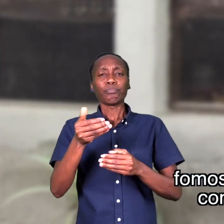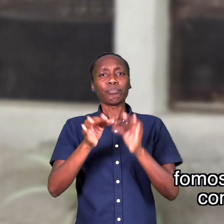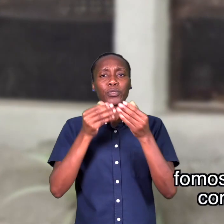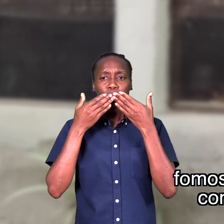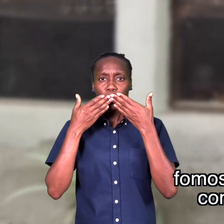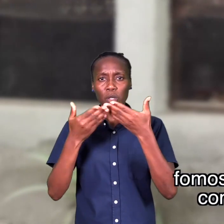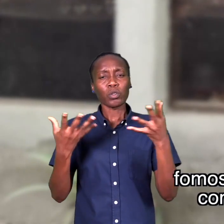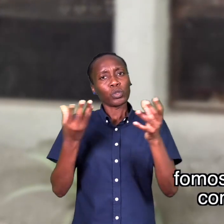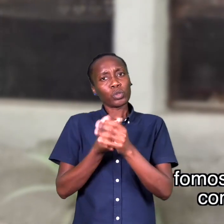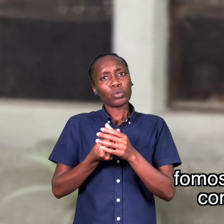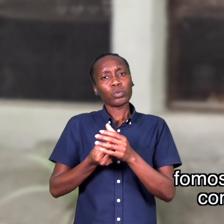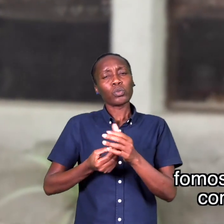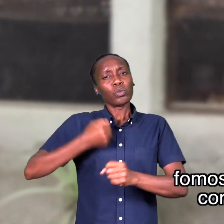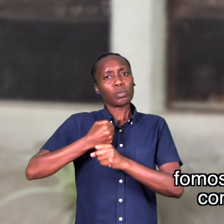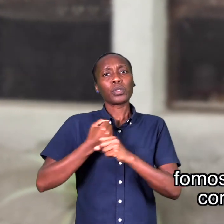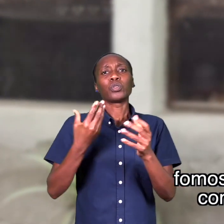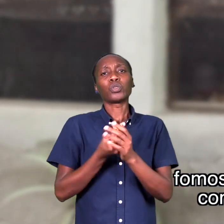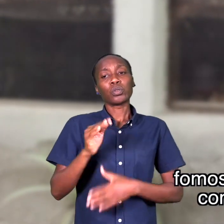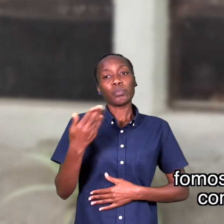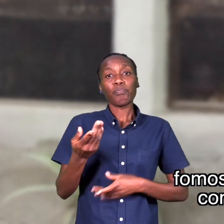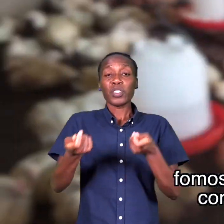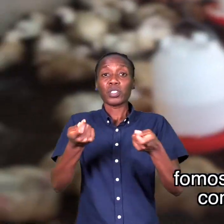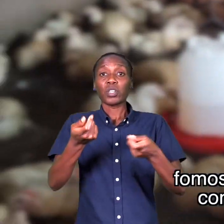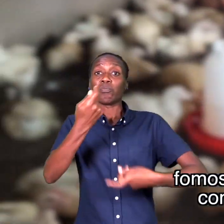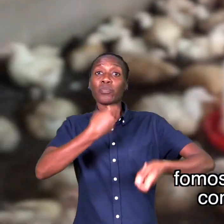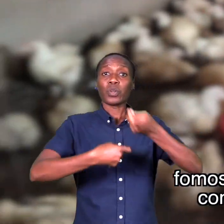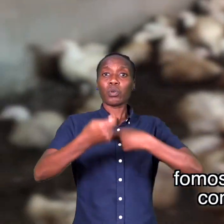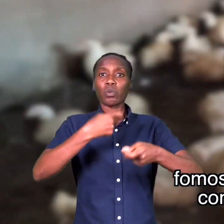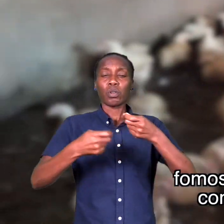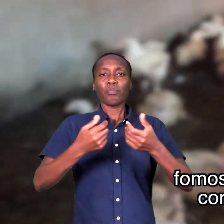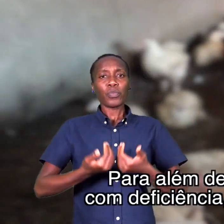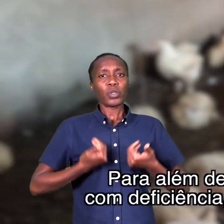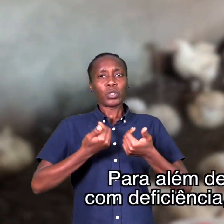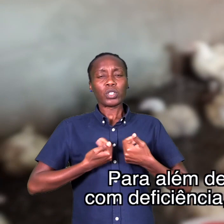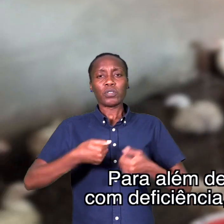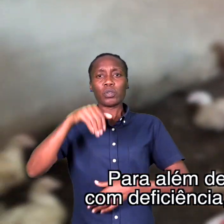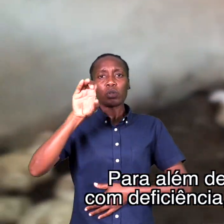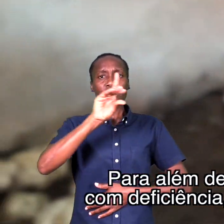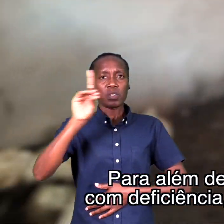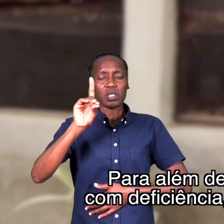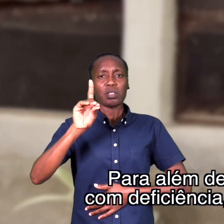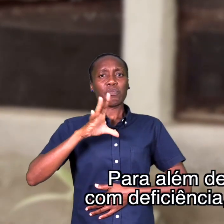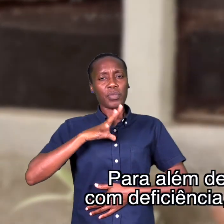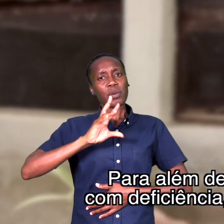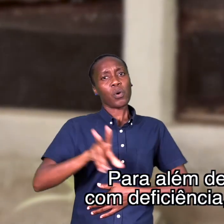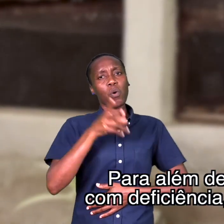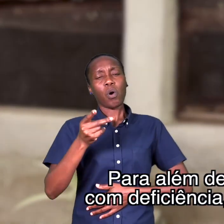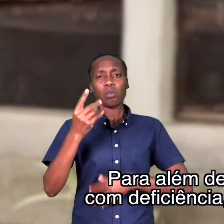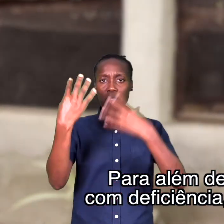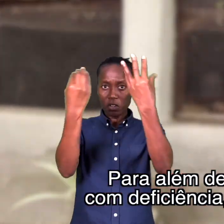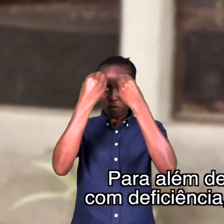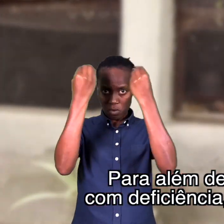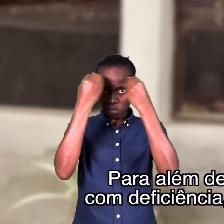fomos entregues os kits juntos, começamos a trabalhar juntos. Para além de gestão de negócios, os jovens